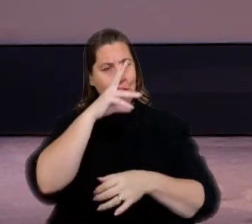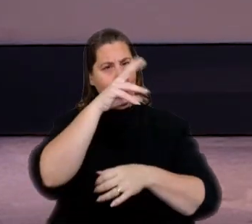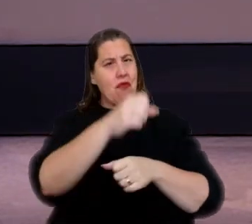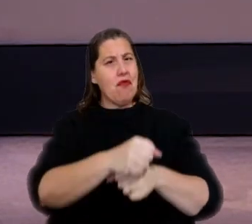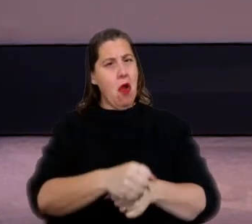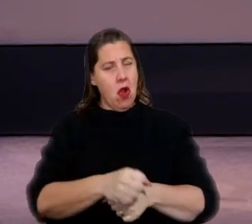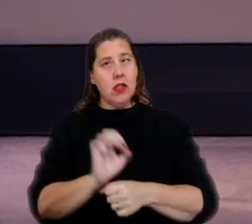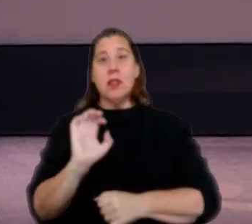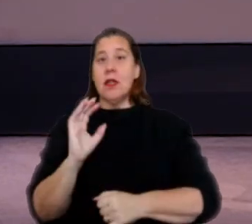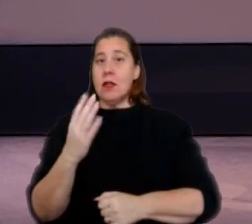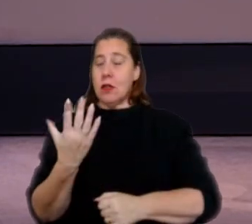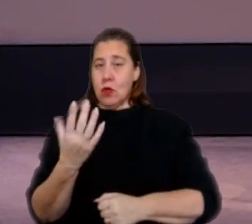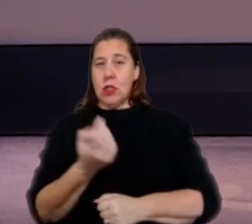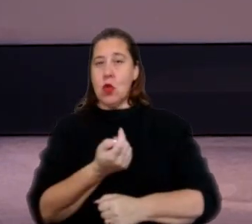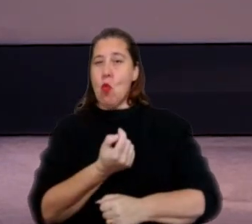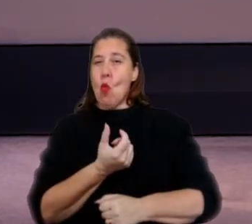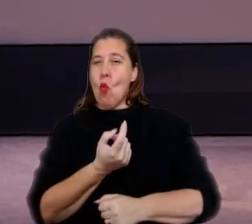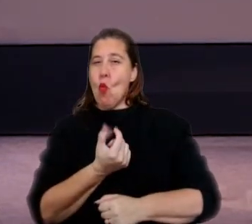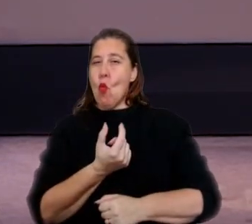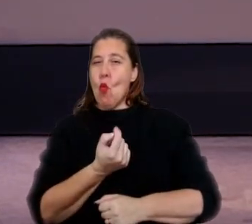muito radical e que